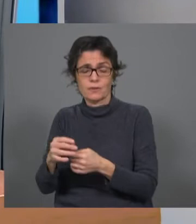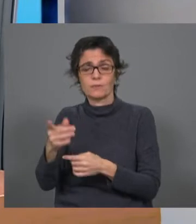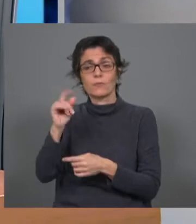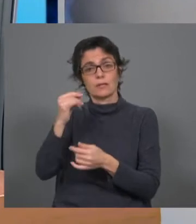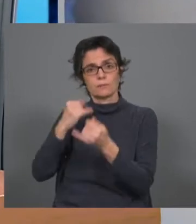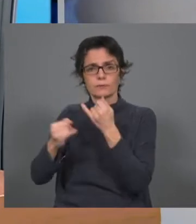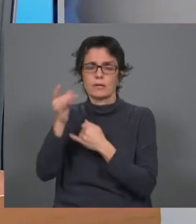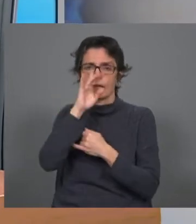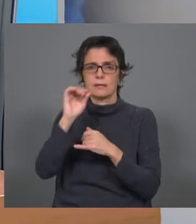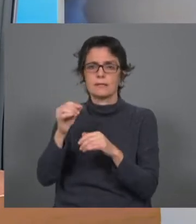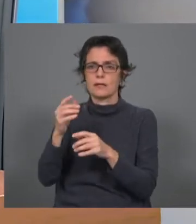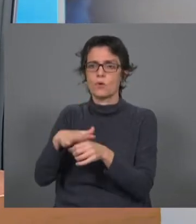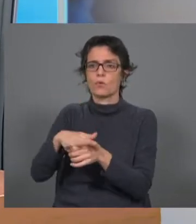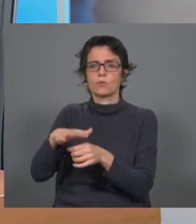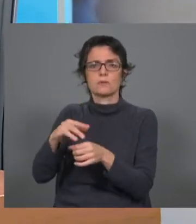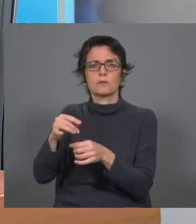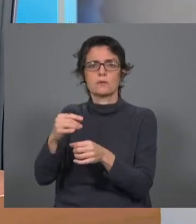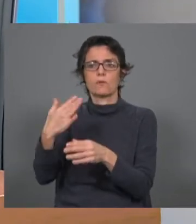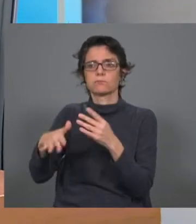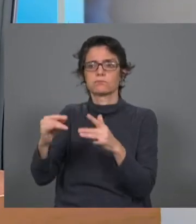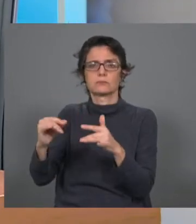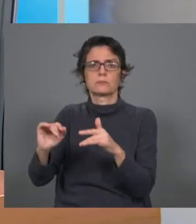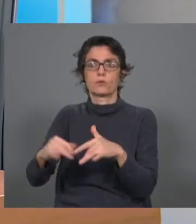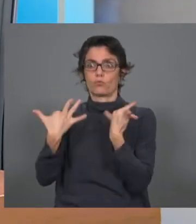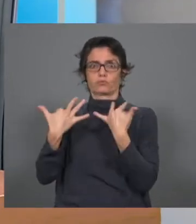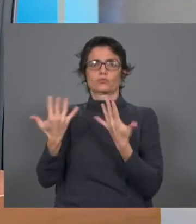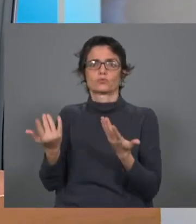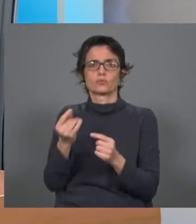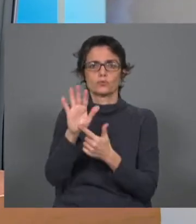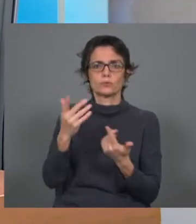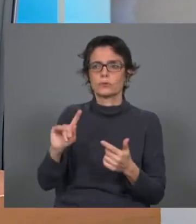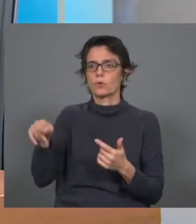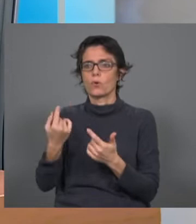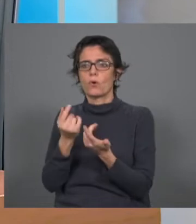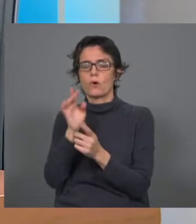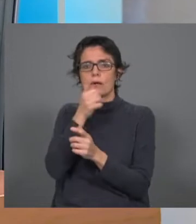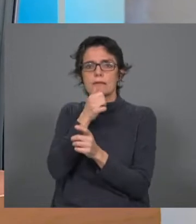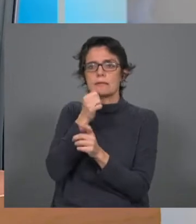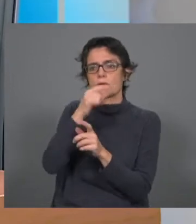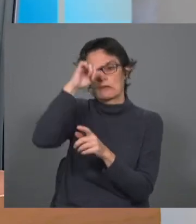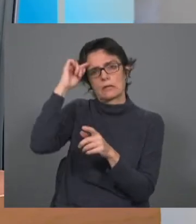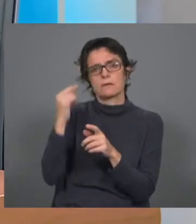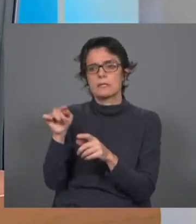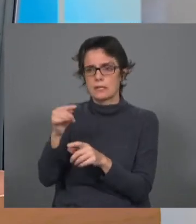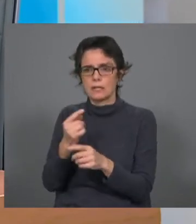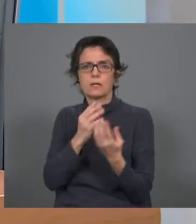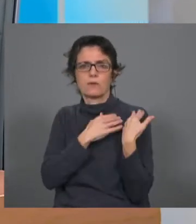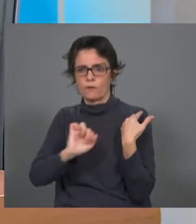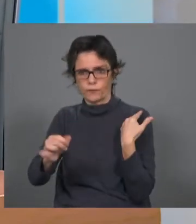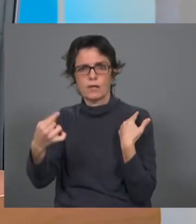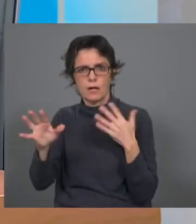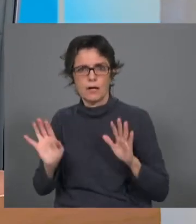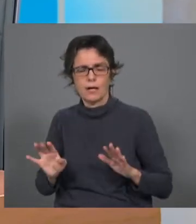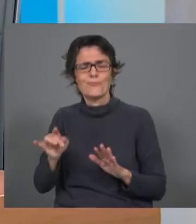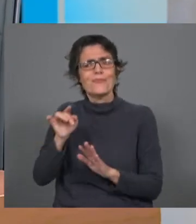há surtos, quando é preciso tomar decisões difíceis, quando é preciso fazer tarefas difíceis. E,